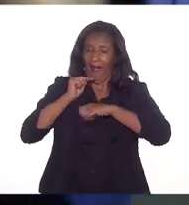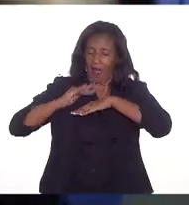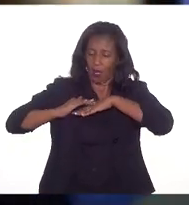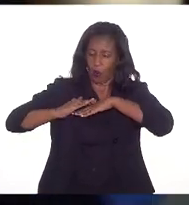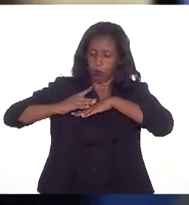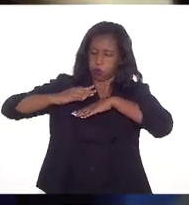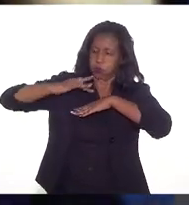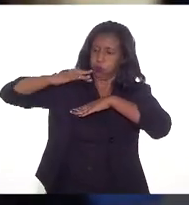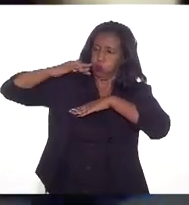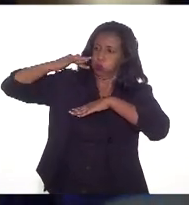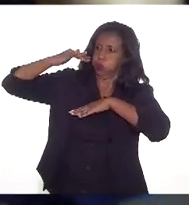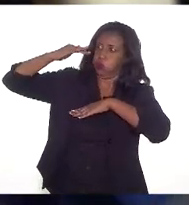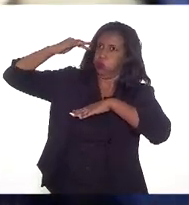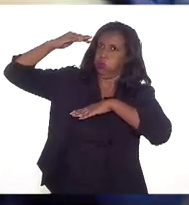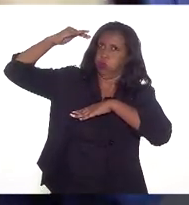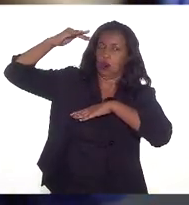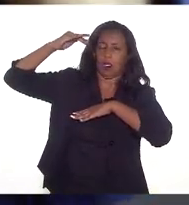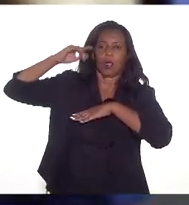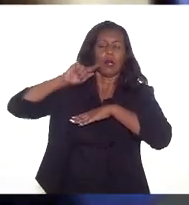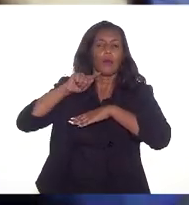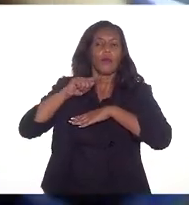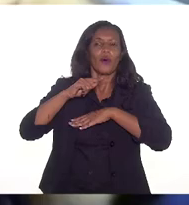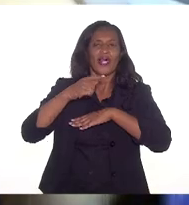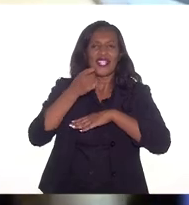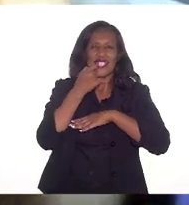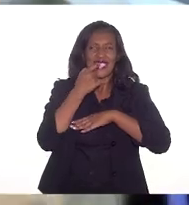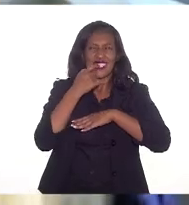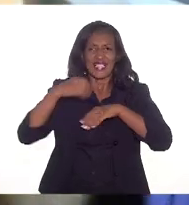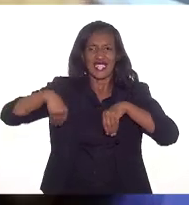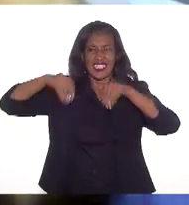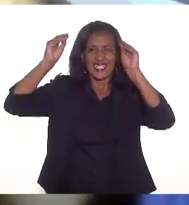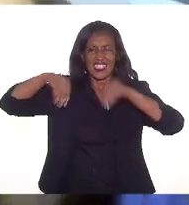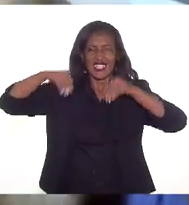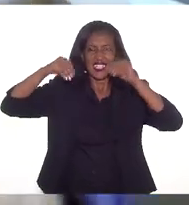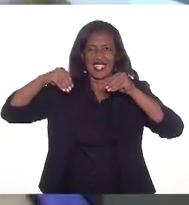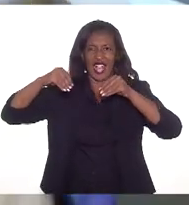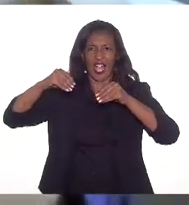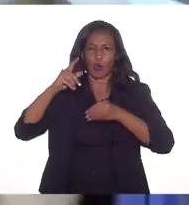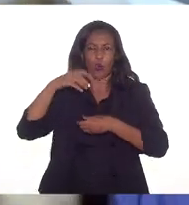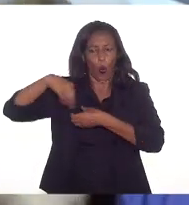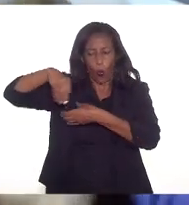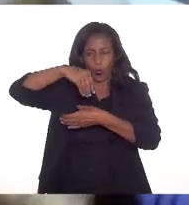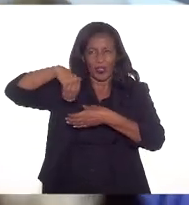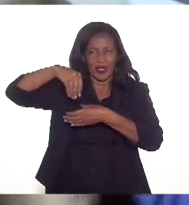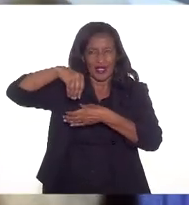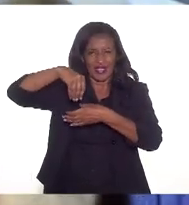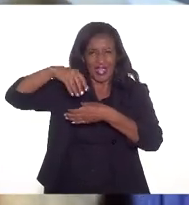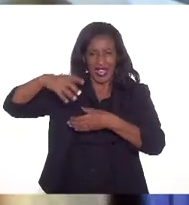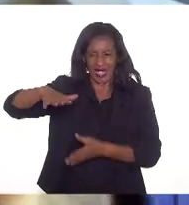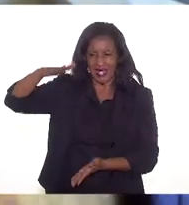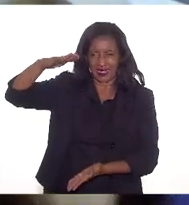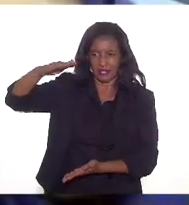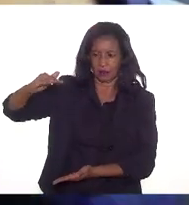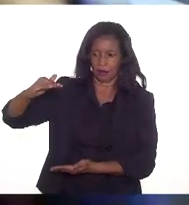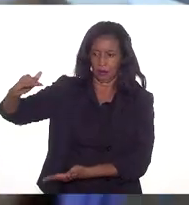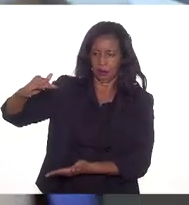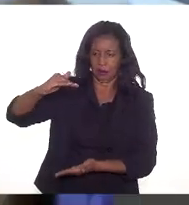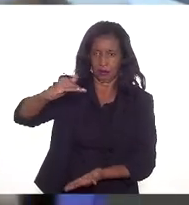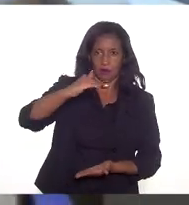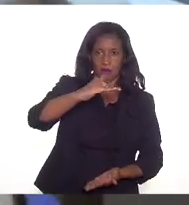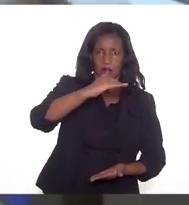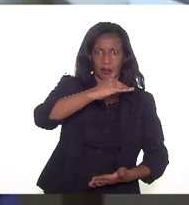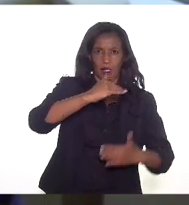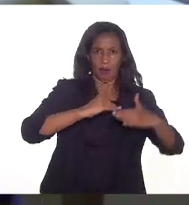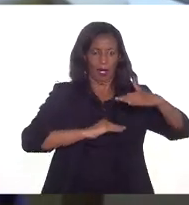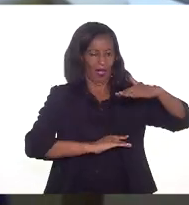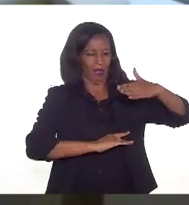Se faz barragens com sacos de aniagem, né, para aumentar um pouquinho de volume de água para o imunano Laranjal produzir 7 metros cúbicos